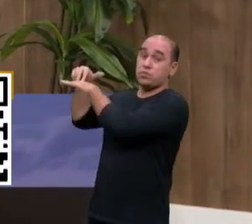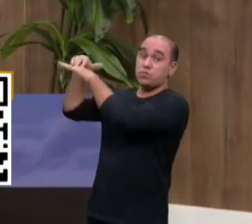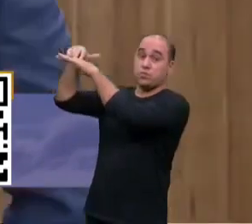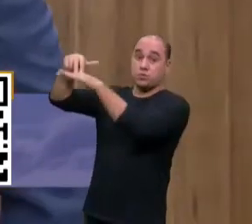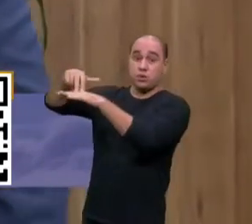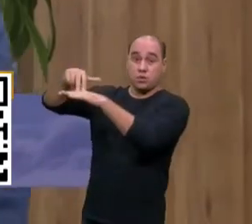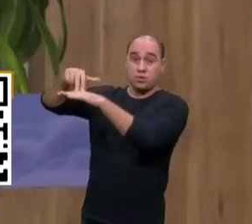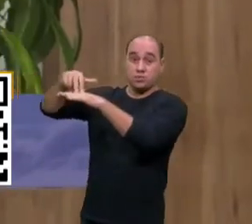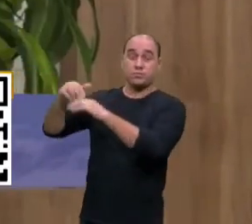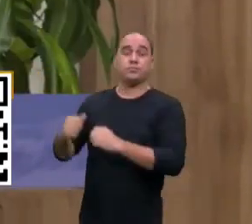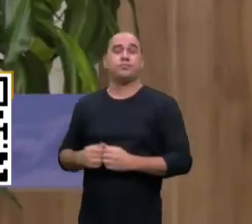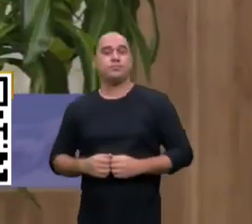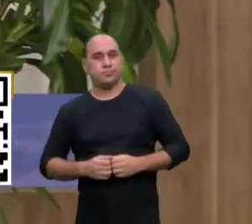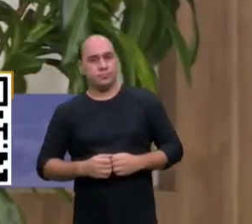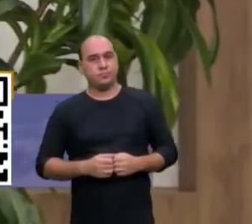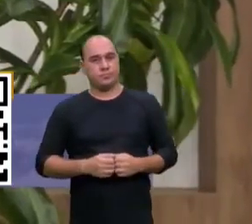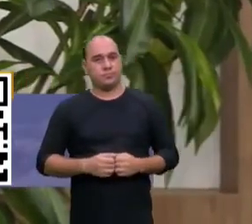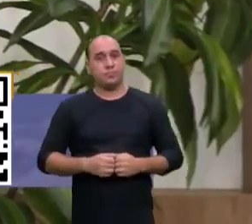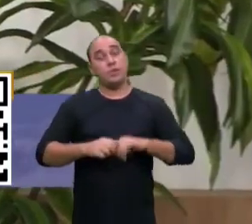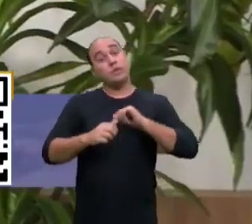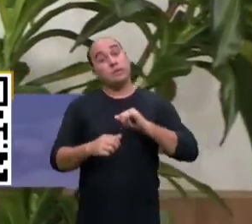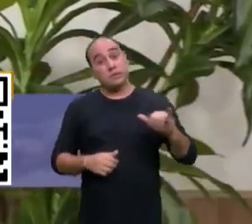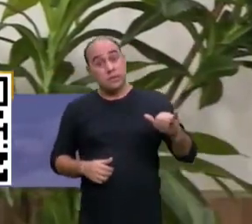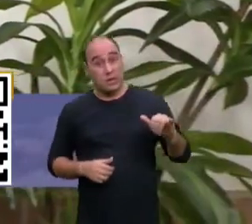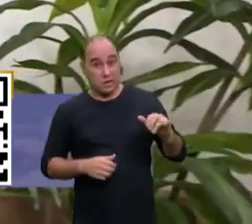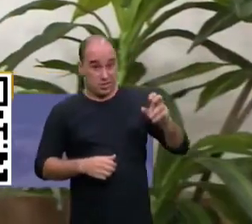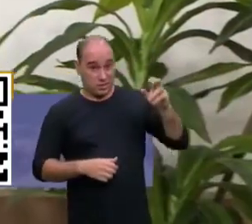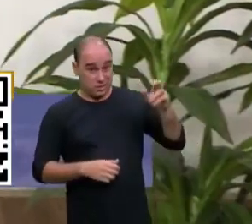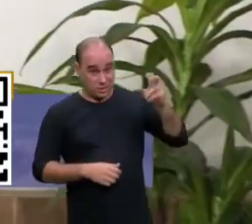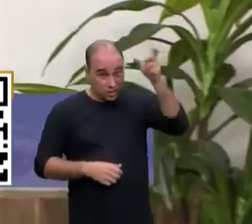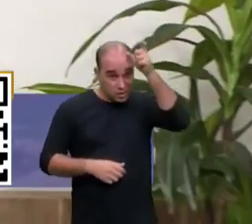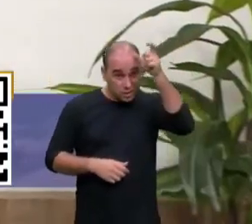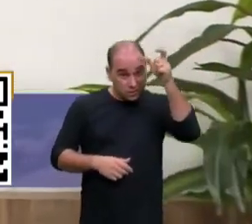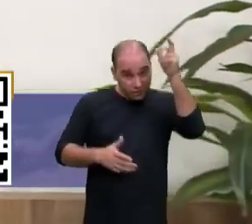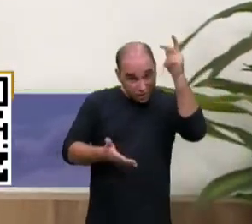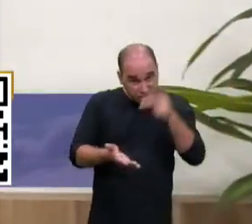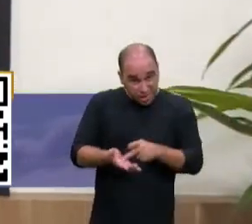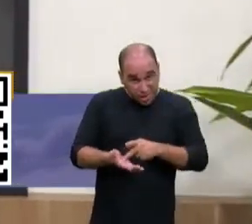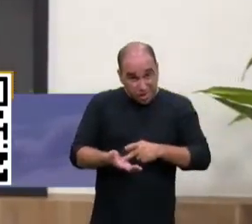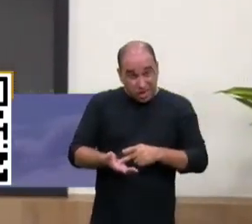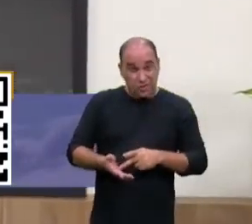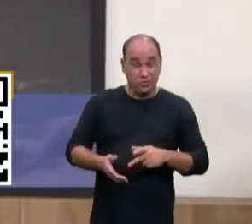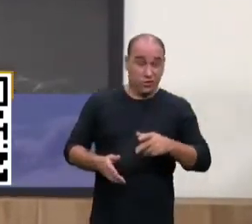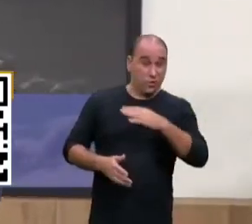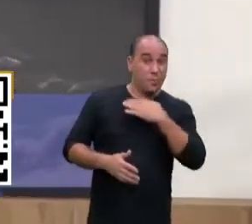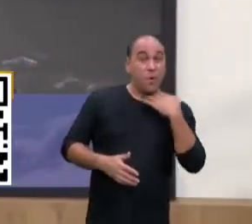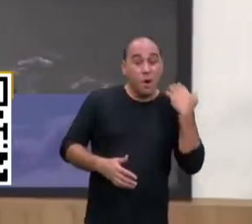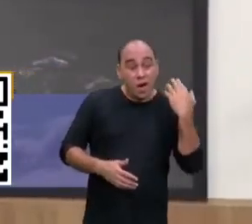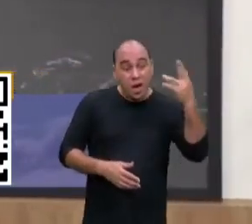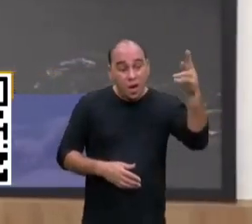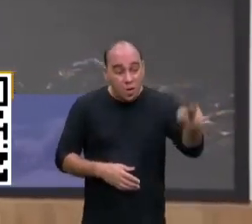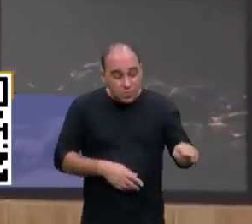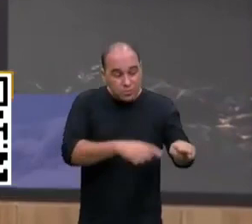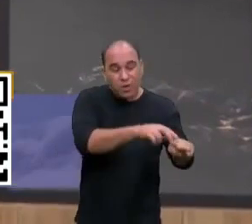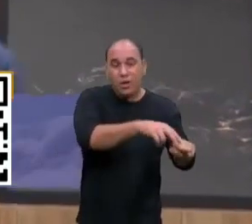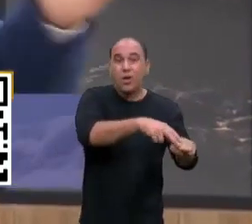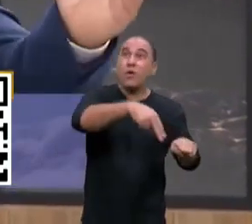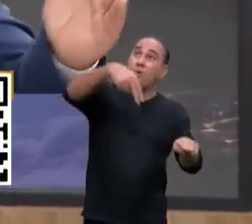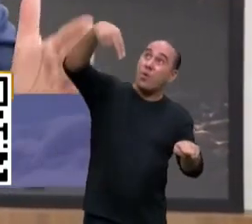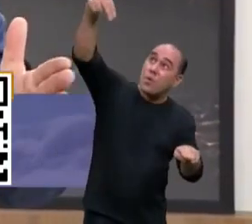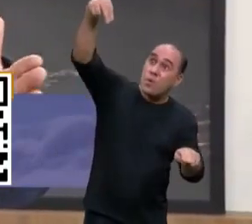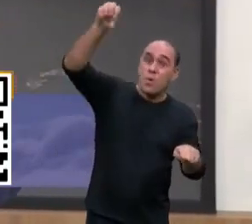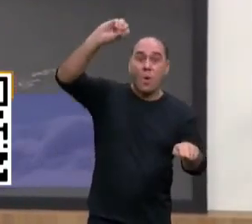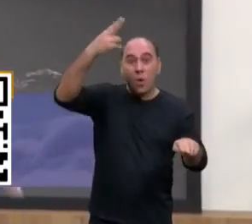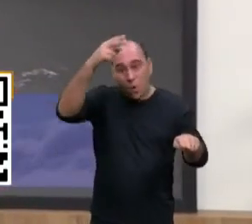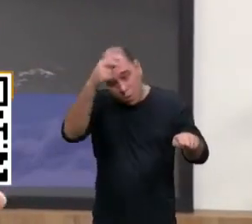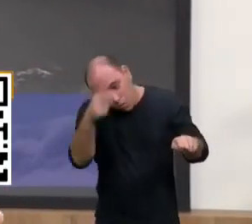Ressurreição e até porque se a doutrina da serpente fosse verdadeira se a pessoa que morresse Já fosse para o seu devido lugar se a pessoa que morreu se